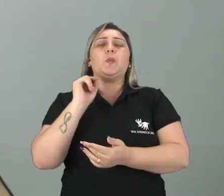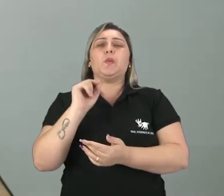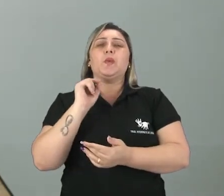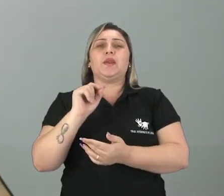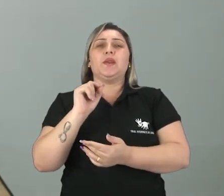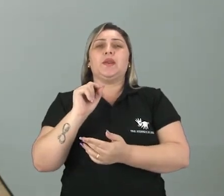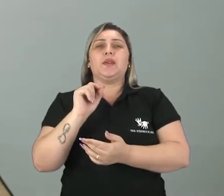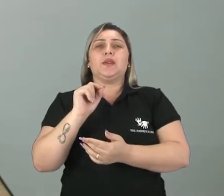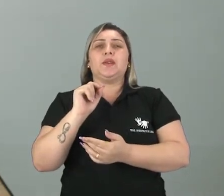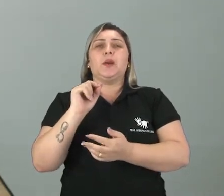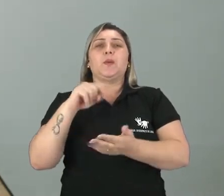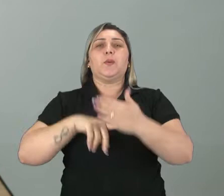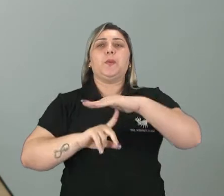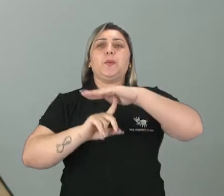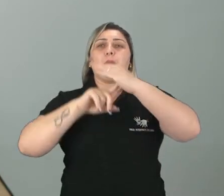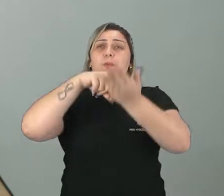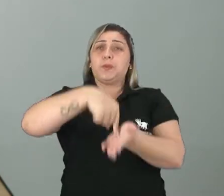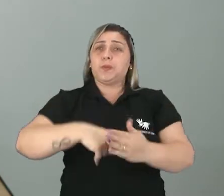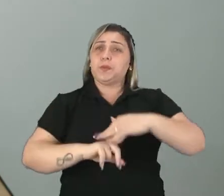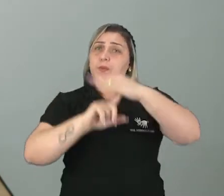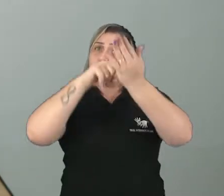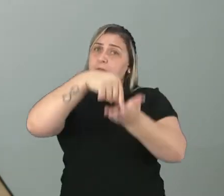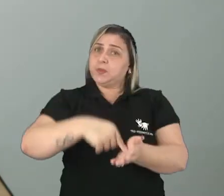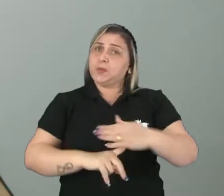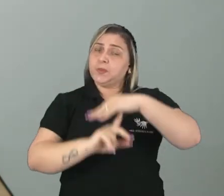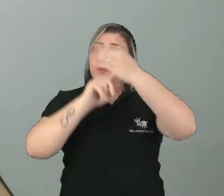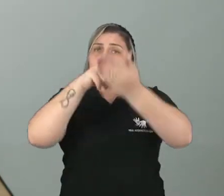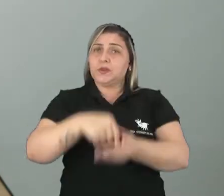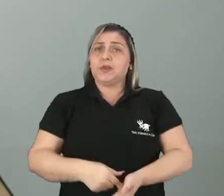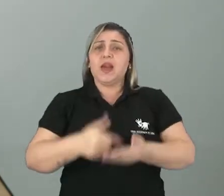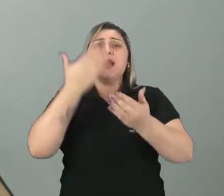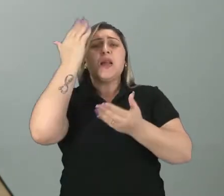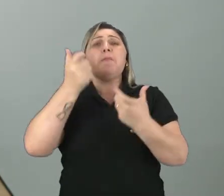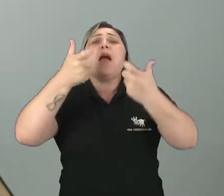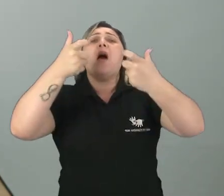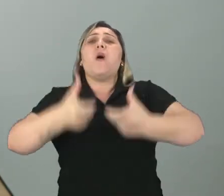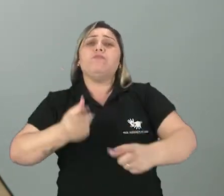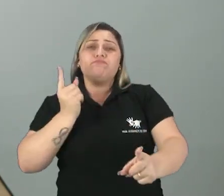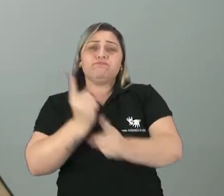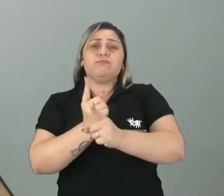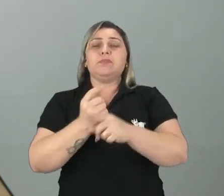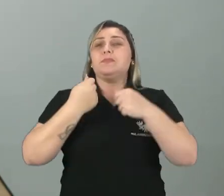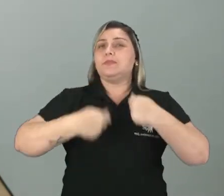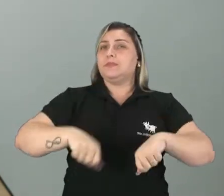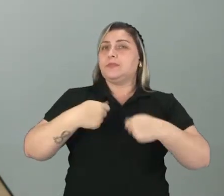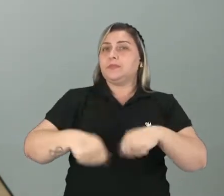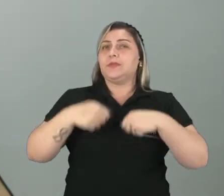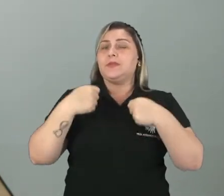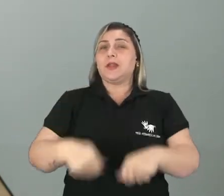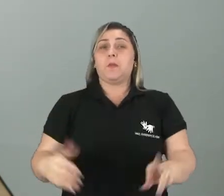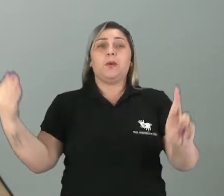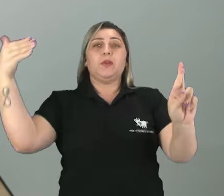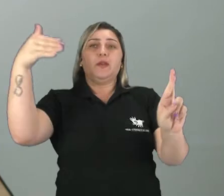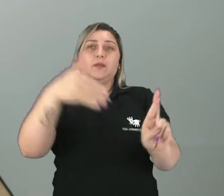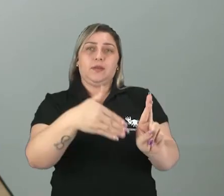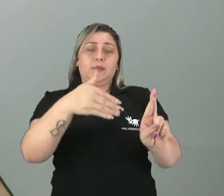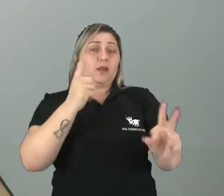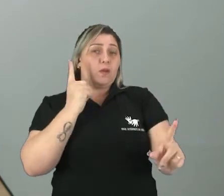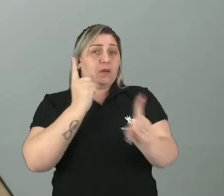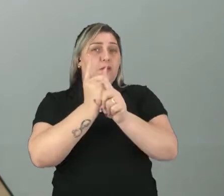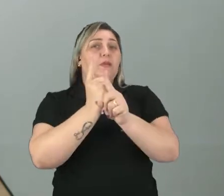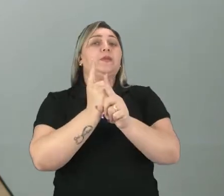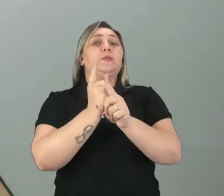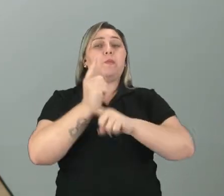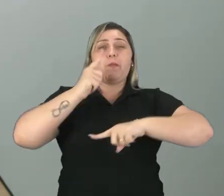sobre orientações certo Falei também que é preciso ter um ponto de referência para